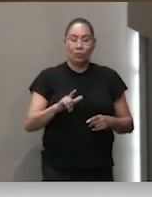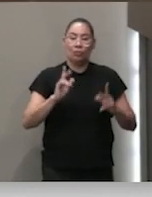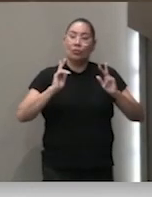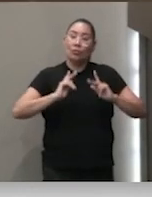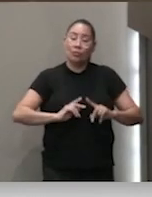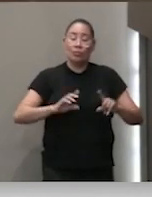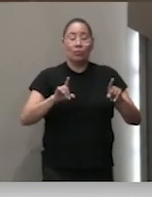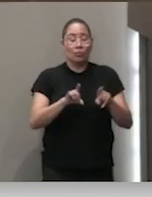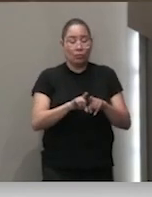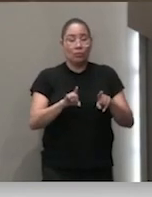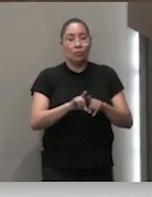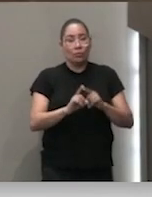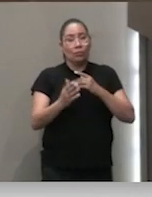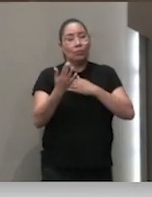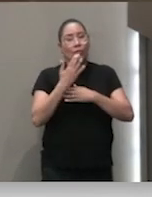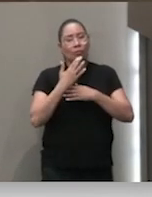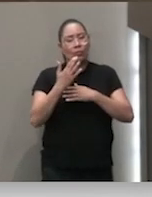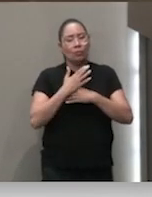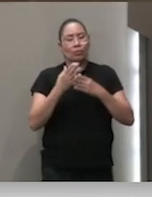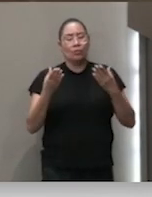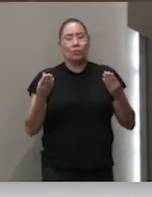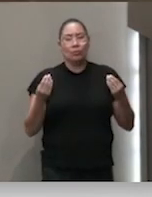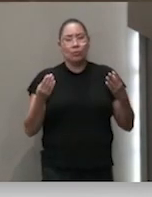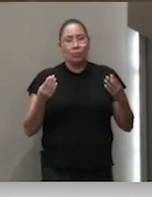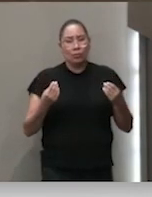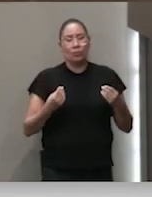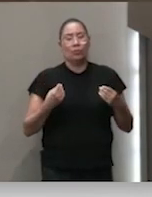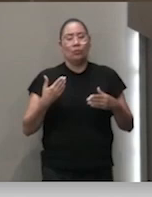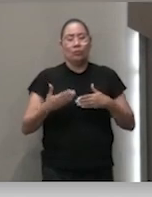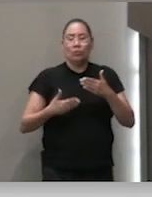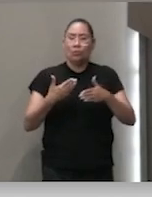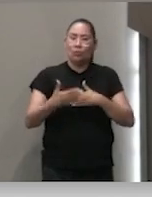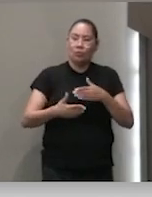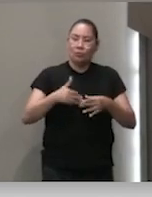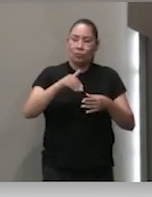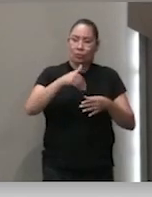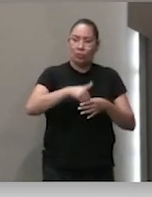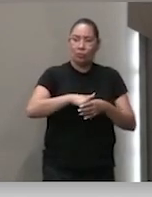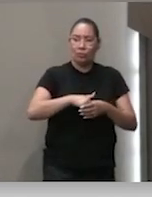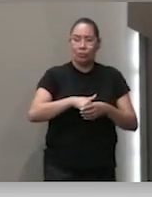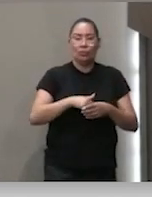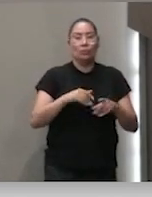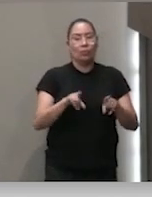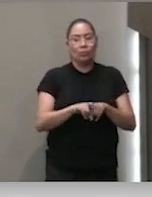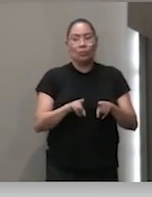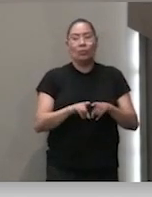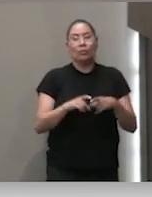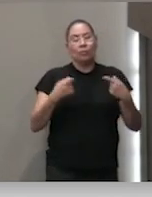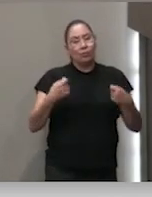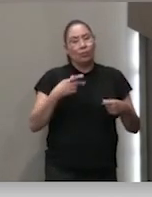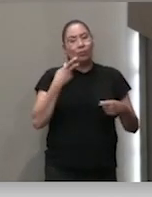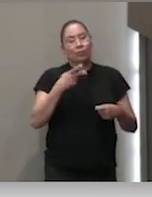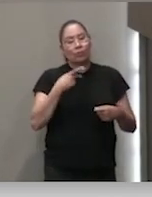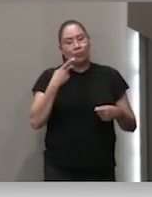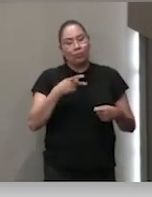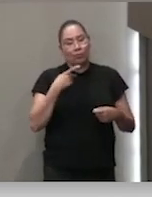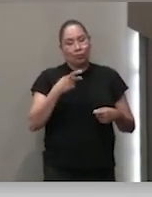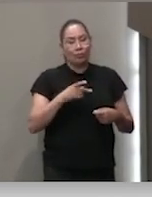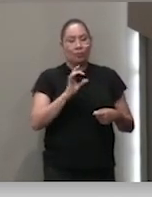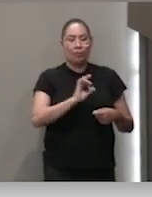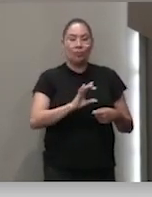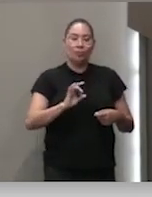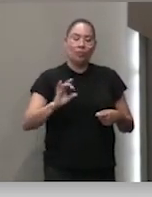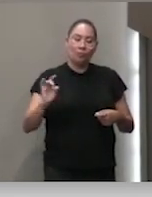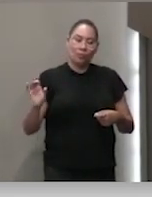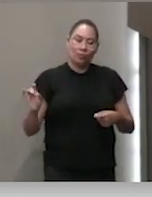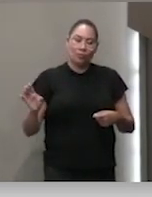também, né, nos ajudaram muito durante esse processo eleitoral, e não poderia deixar também passar em branco e fazer essa menção aqui,